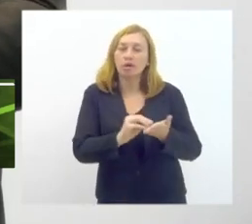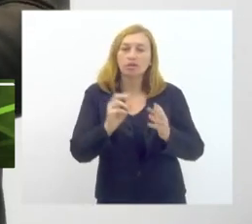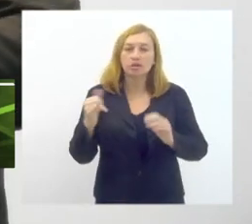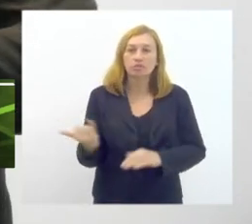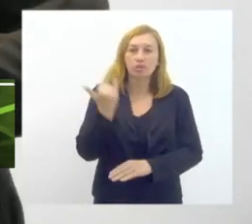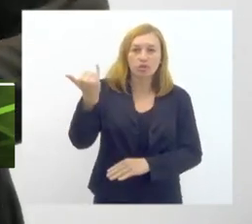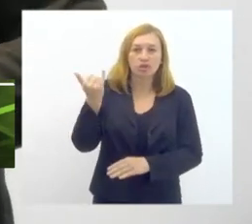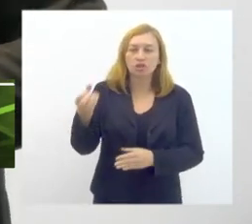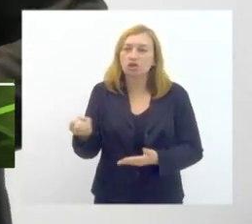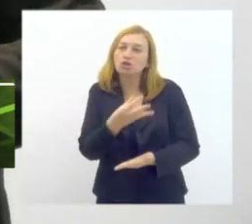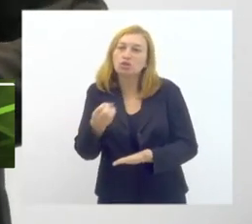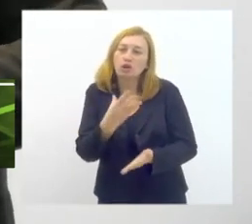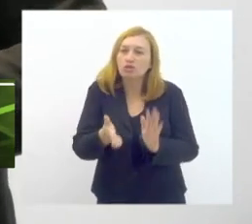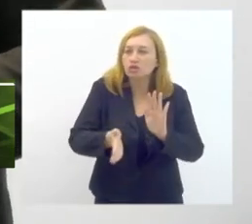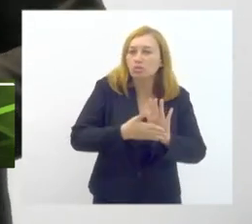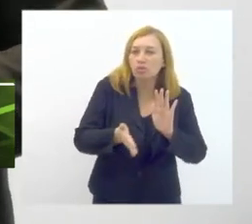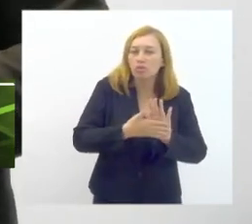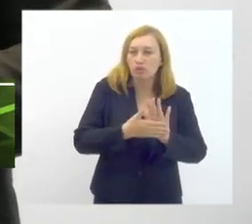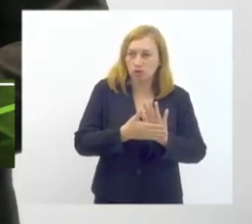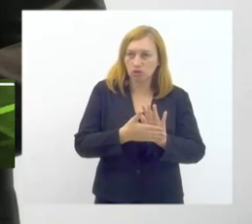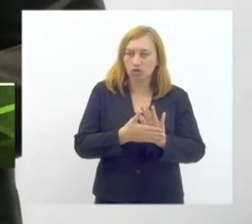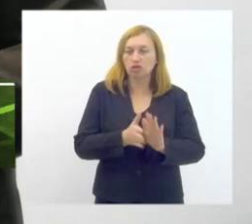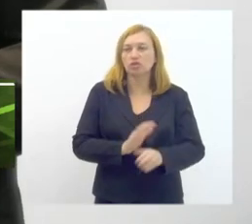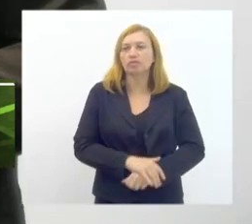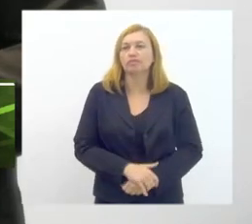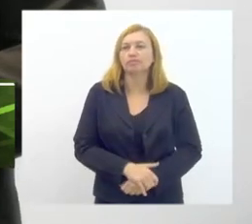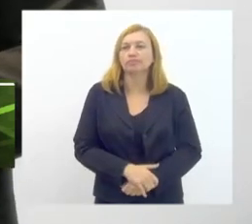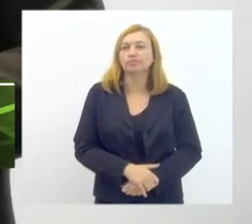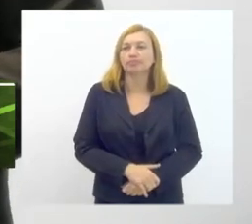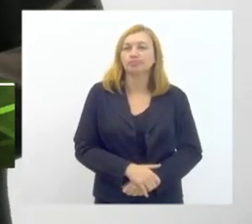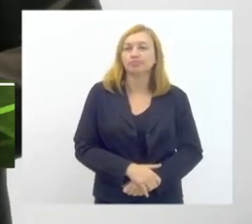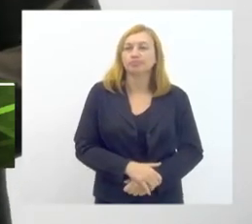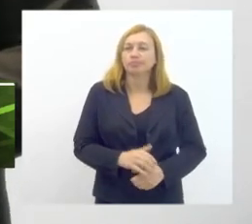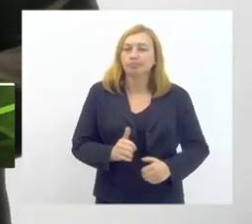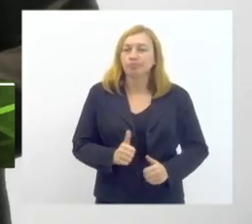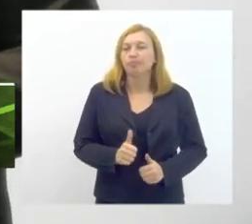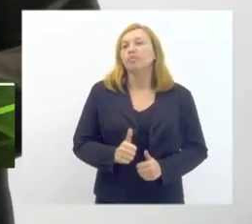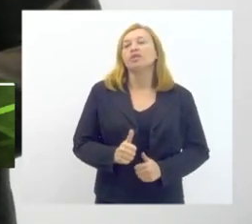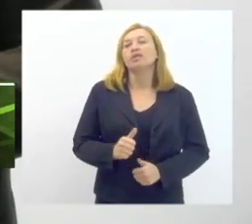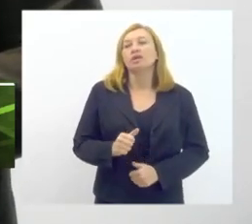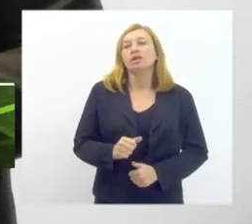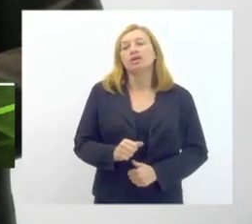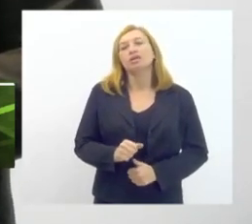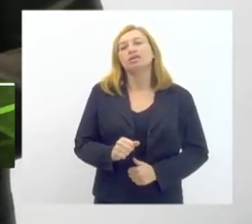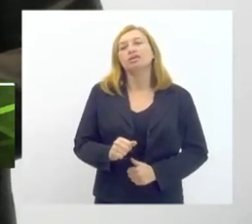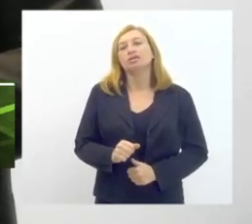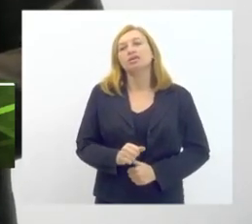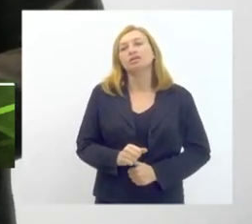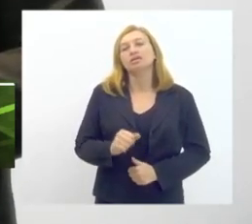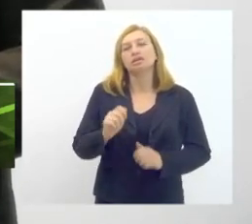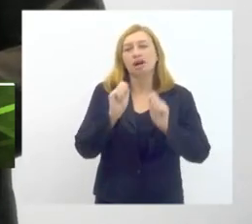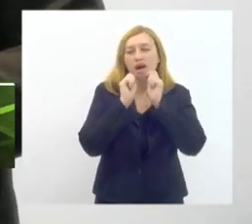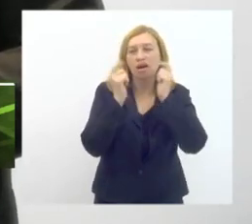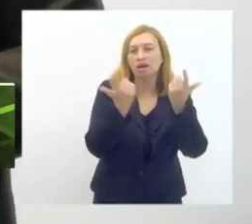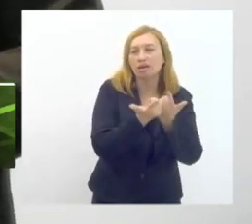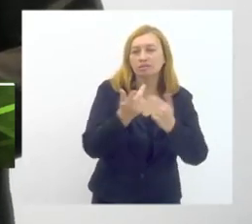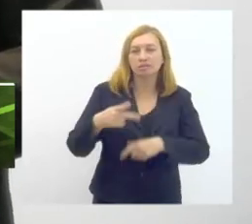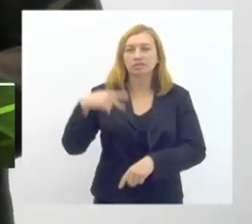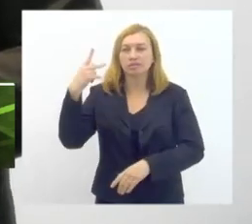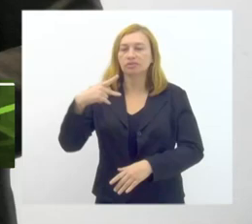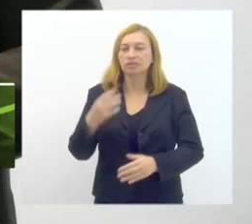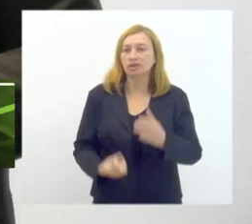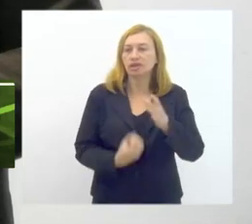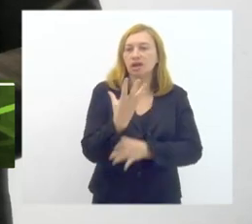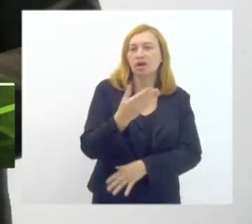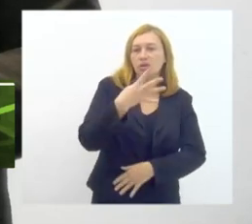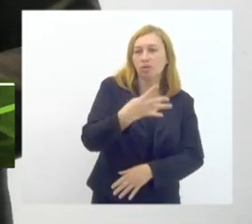e novas propostas trazidas pelos entes consorciados. A Frente Parlamentar dos Consórcios Públicos no Estado do Rio de Janeiro, a ALERJ, foi criada em